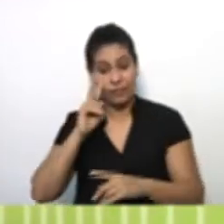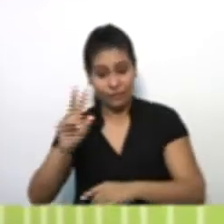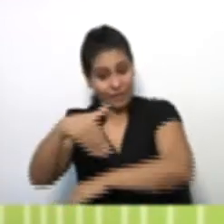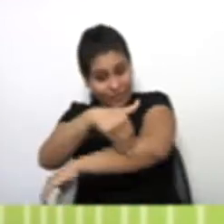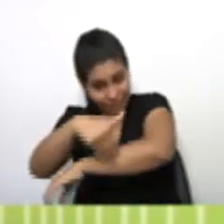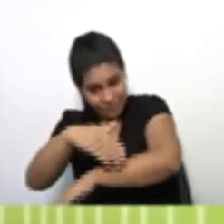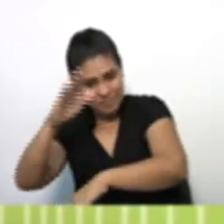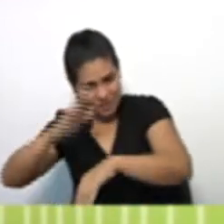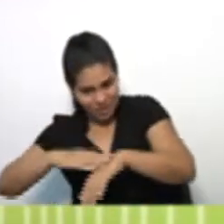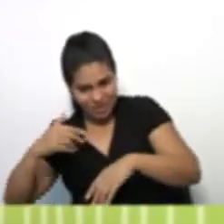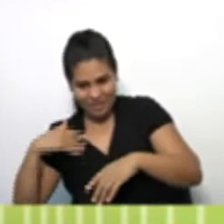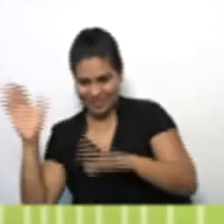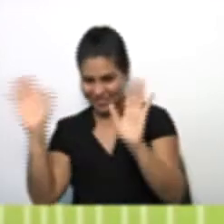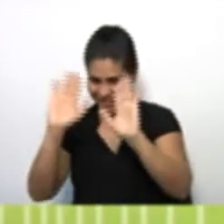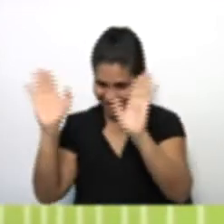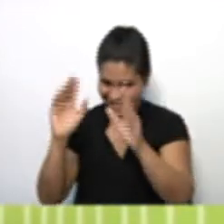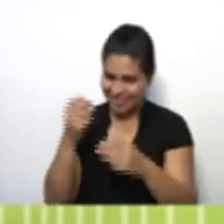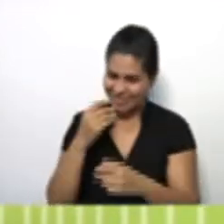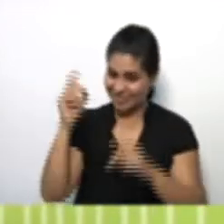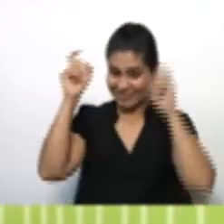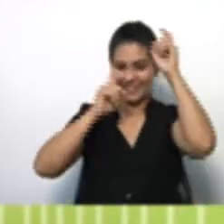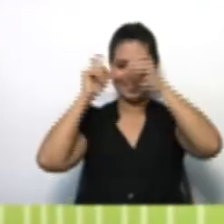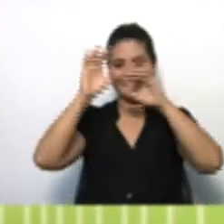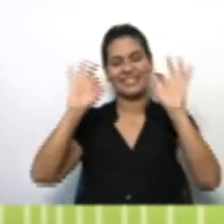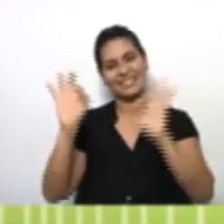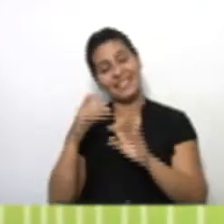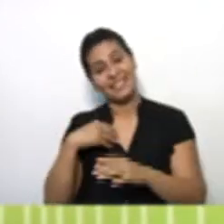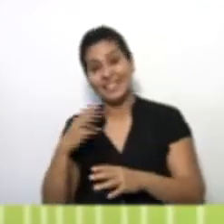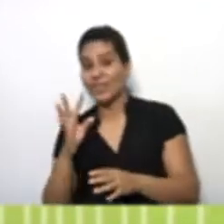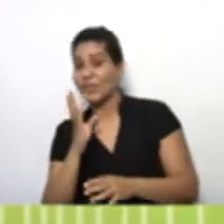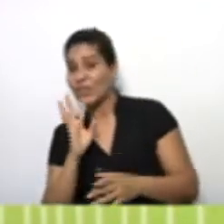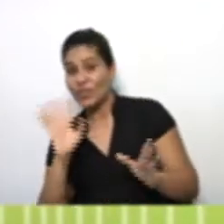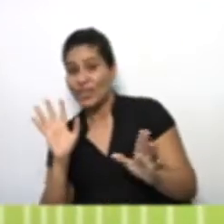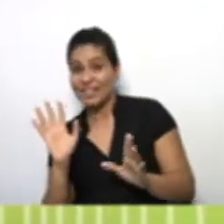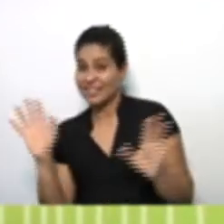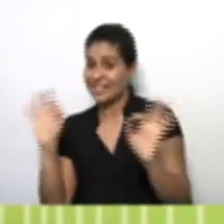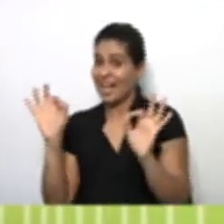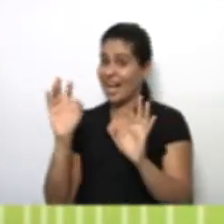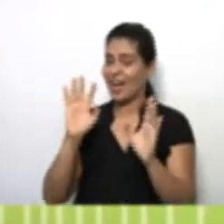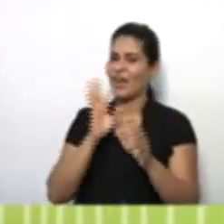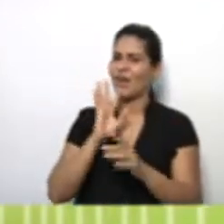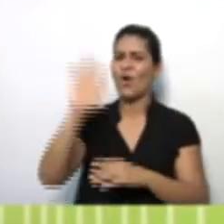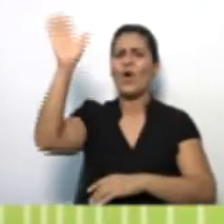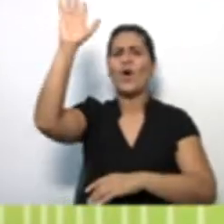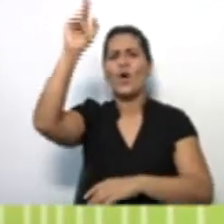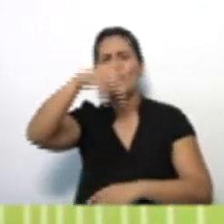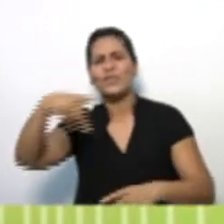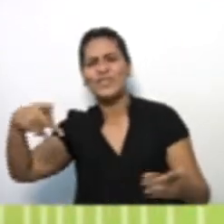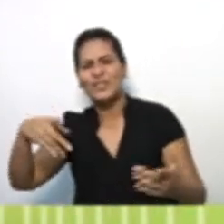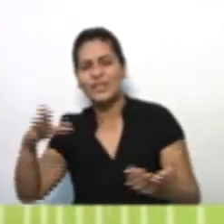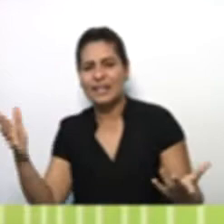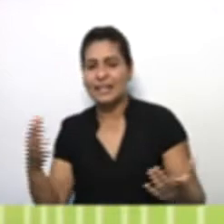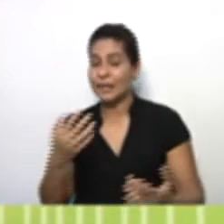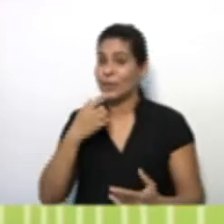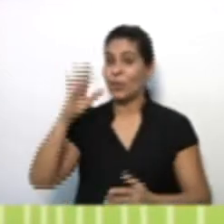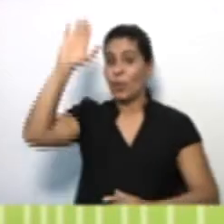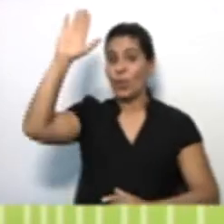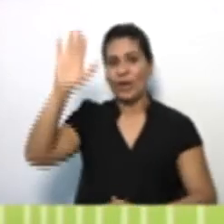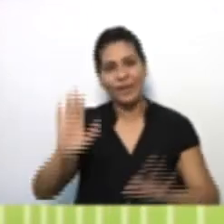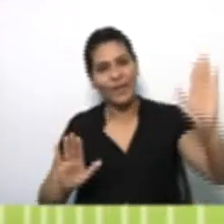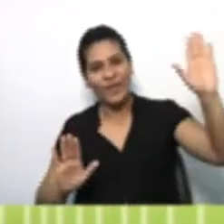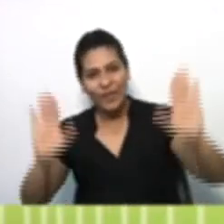rua, pode me chamar que eu vou dar um alô. Não se preocupa. Às vezes eu conheço pessoas, nem conheço pessoas. Mas, oh, professor, opa! Né? Não